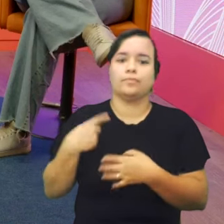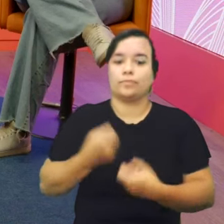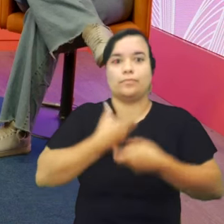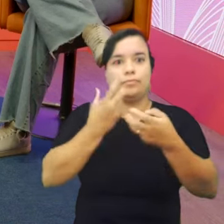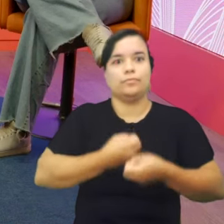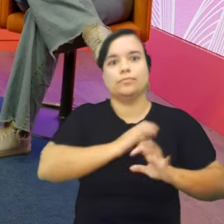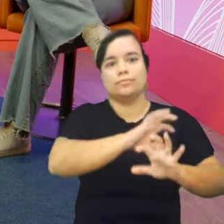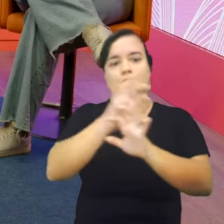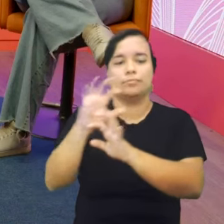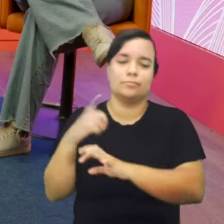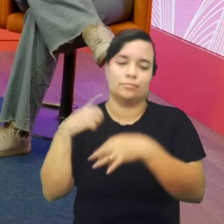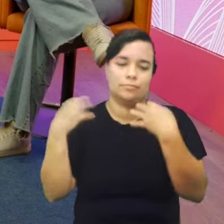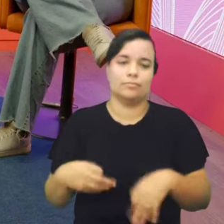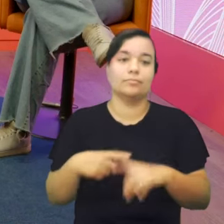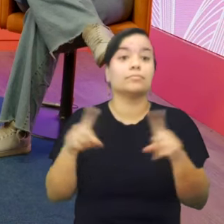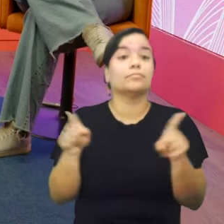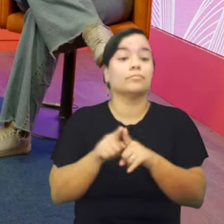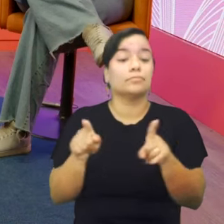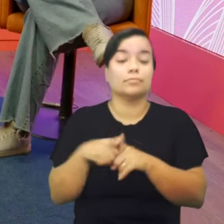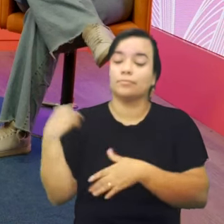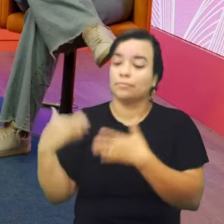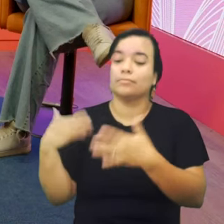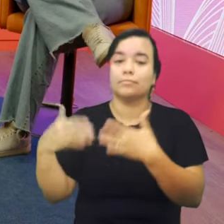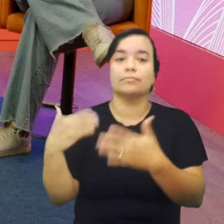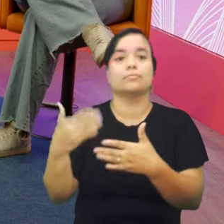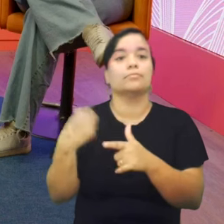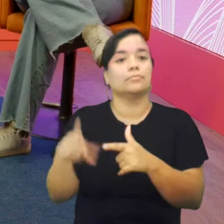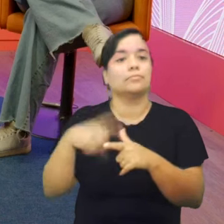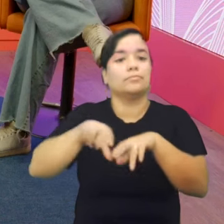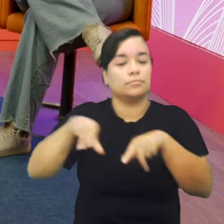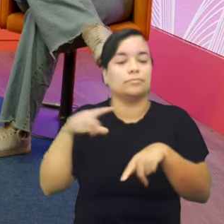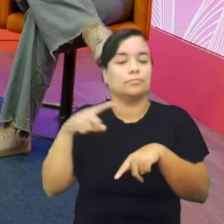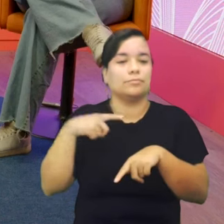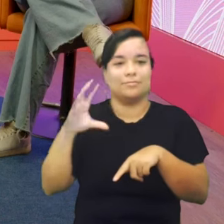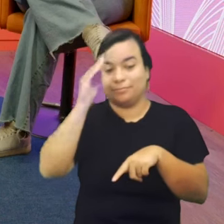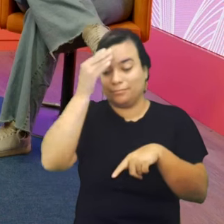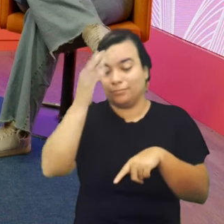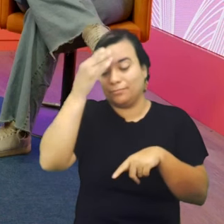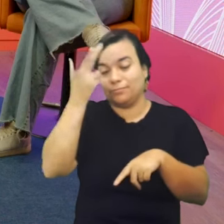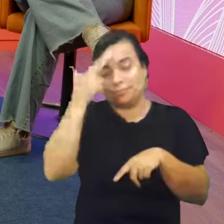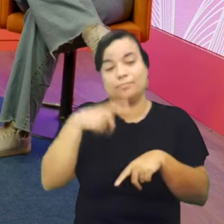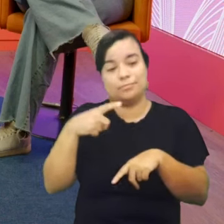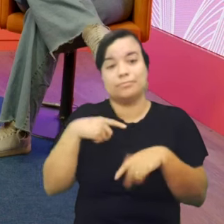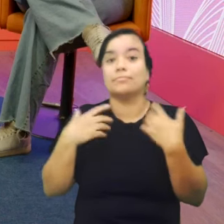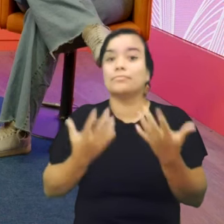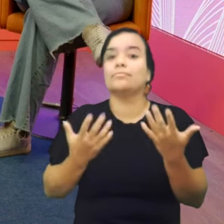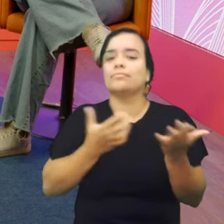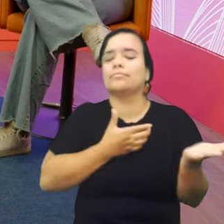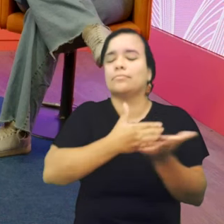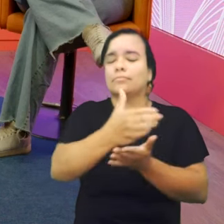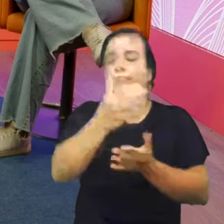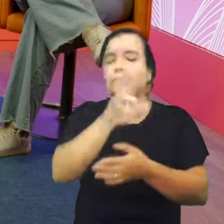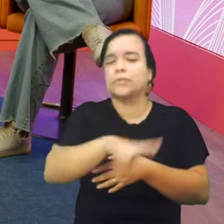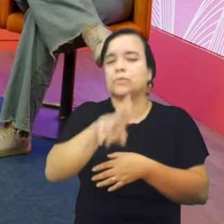pessoas, com certeza, mas que todo mundo tem aí as suas dores na história. E quando eu comecei